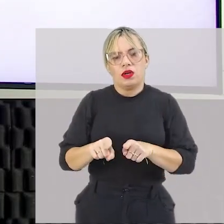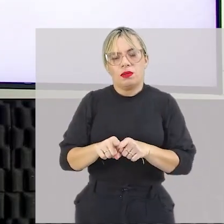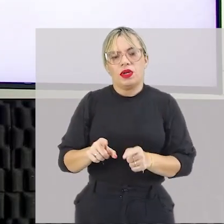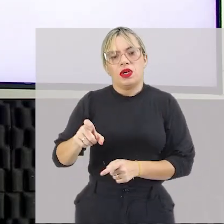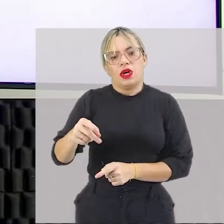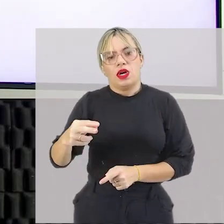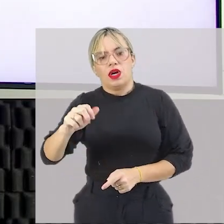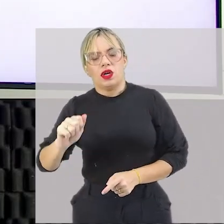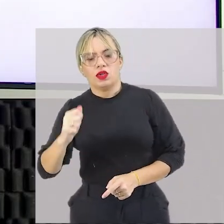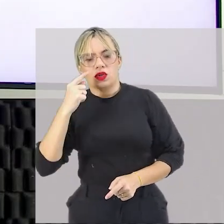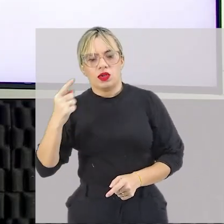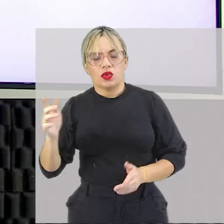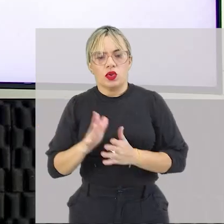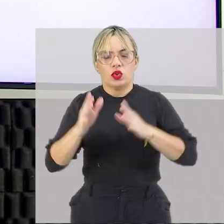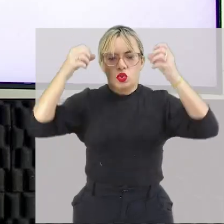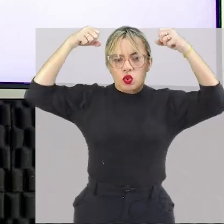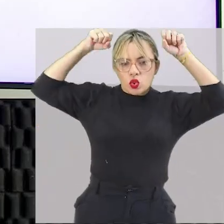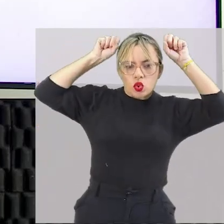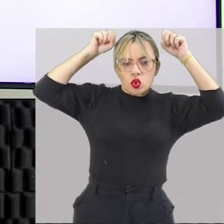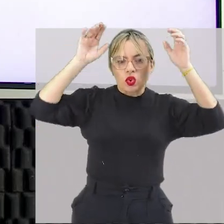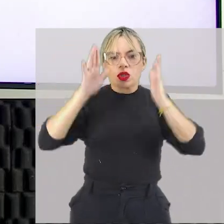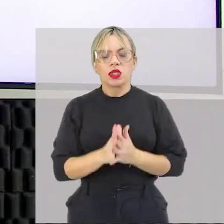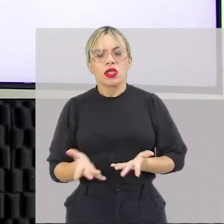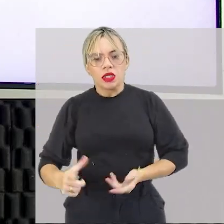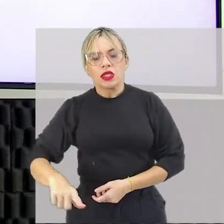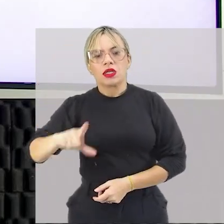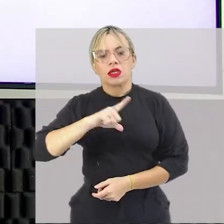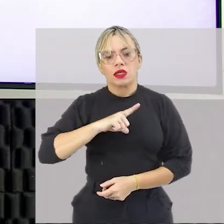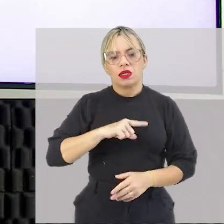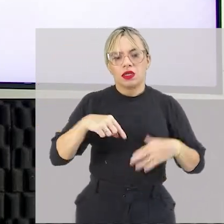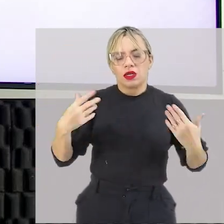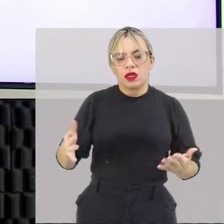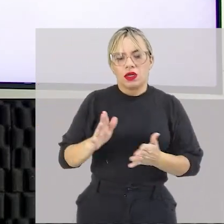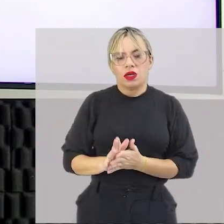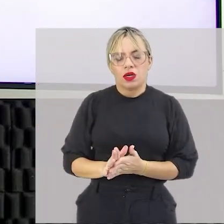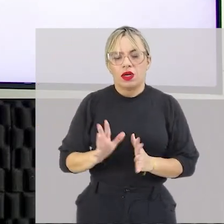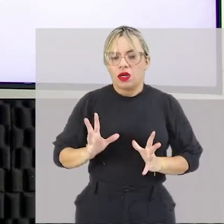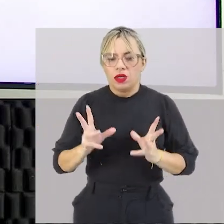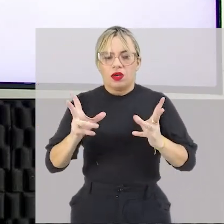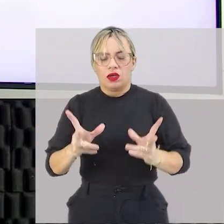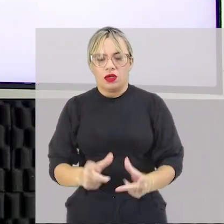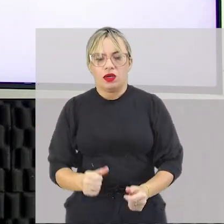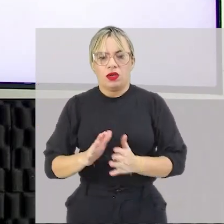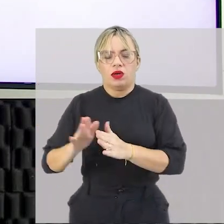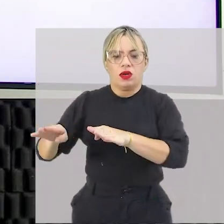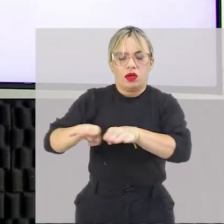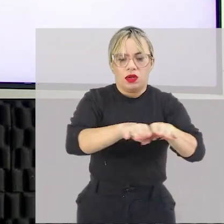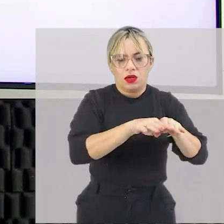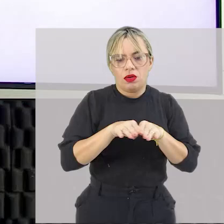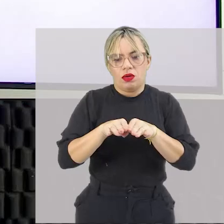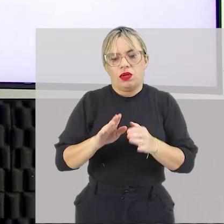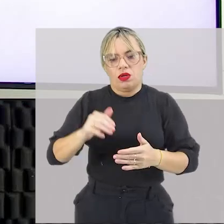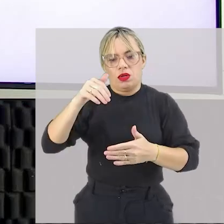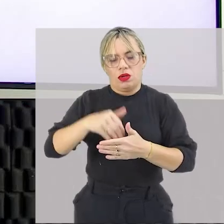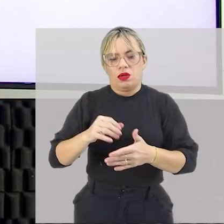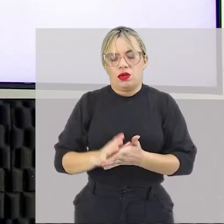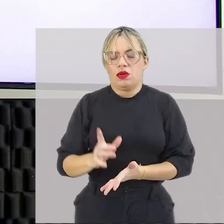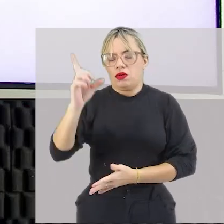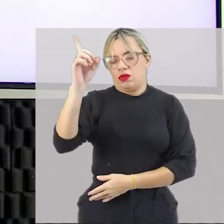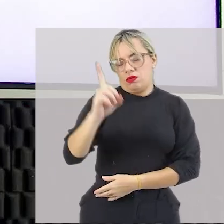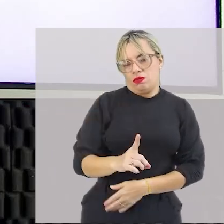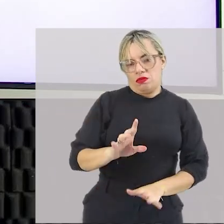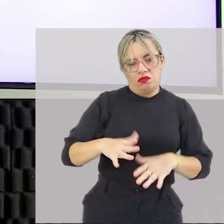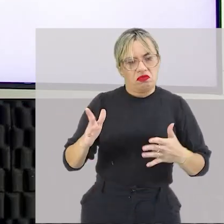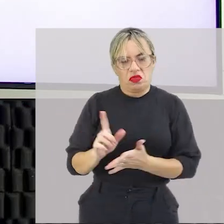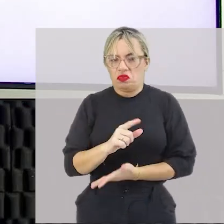entendeu? Que qualquer outra pessoa tem. Então aqui já é uma questão de universalidade e igualdade, o direito político, o acesso a ele, o acesso ao direito